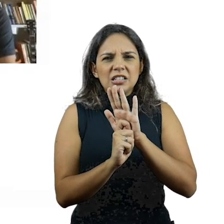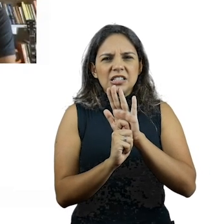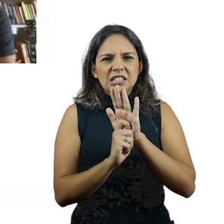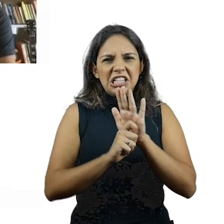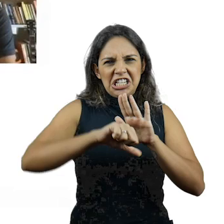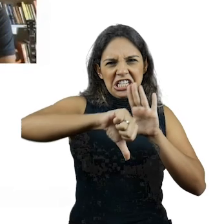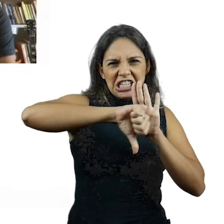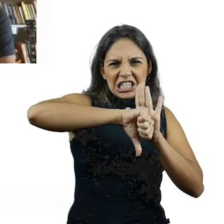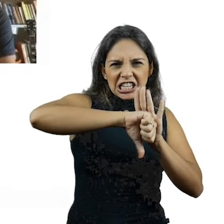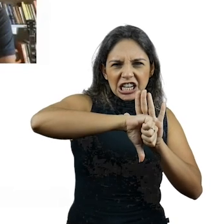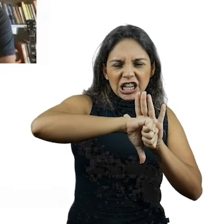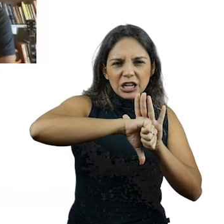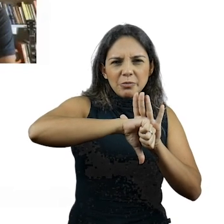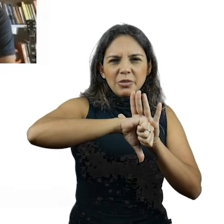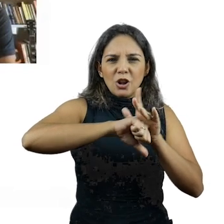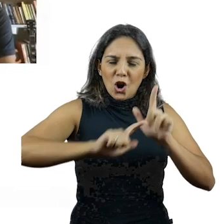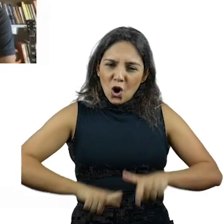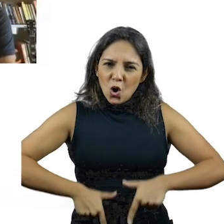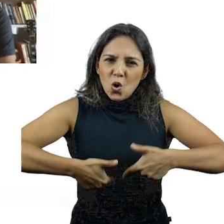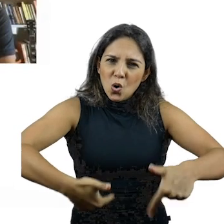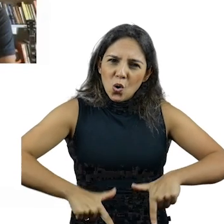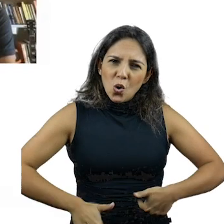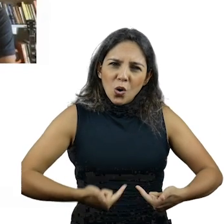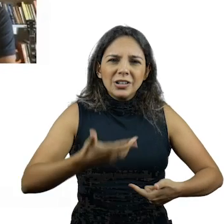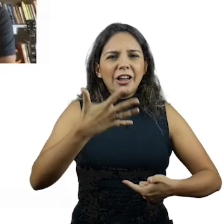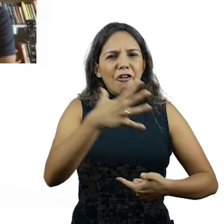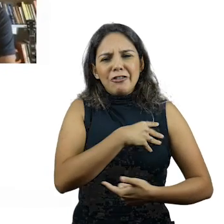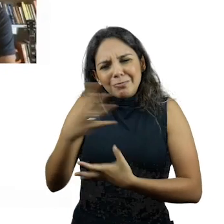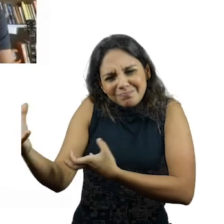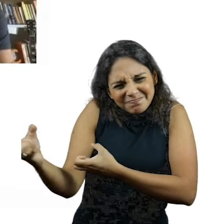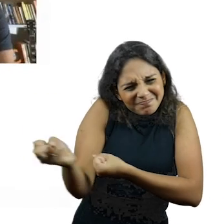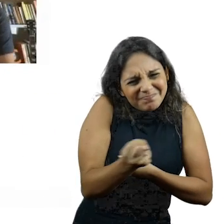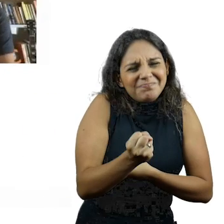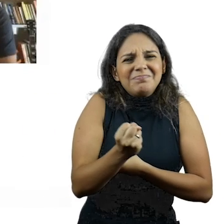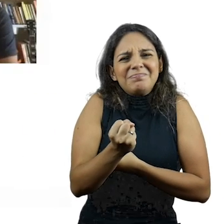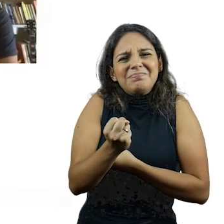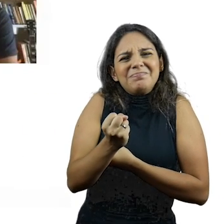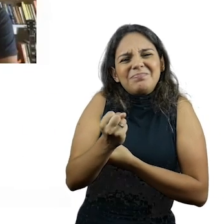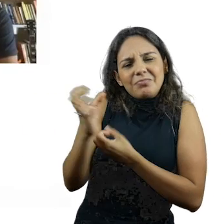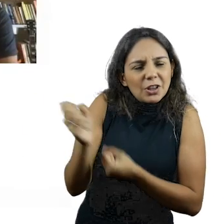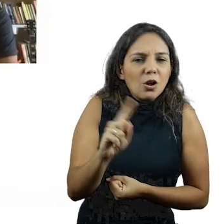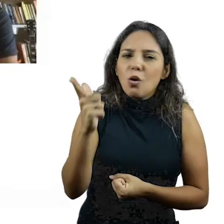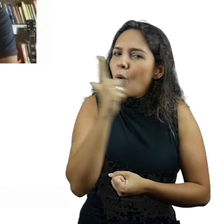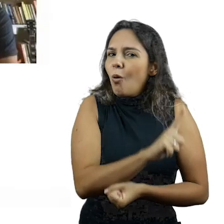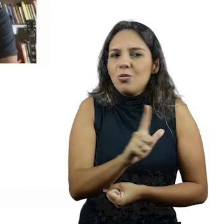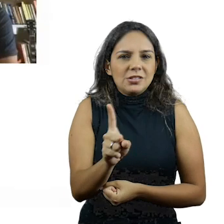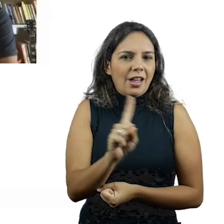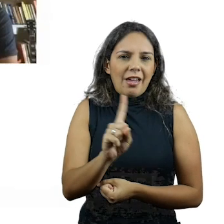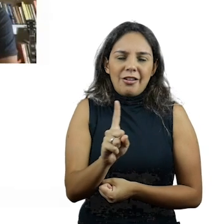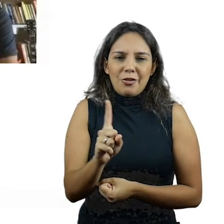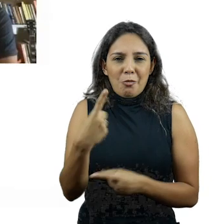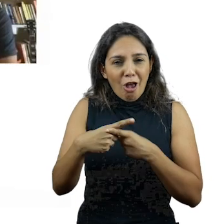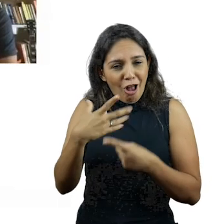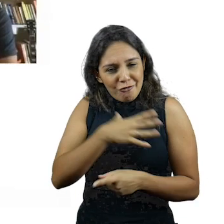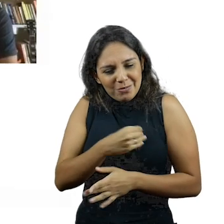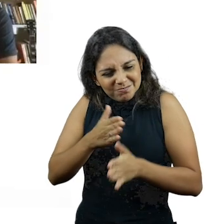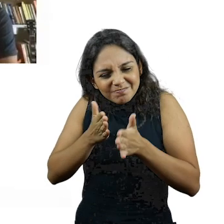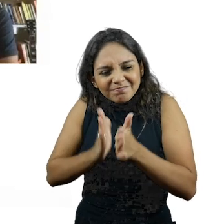impedir que o filho siga esse caminho, e ele não consegue, porque o filho segue esse destino